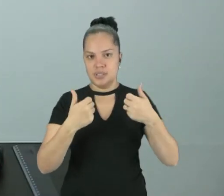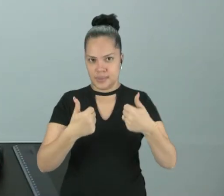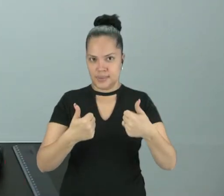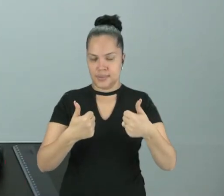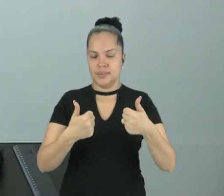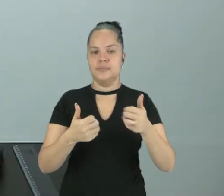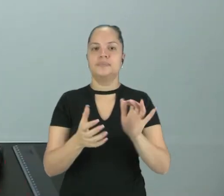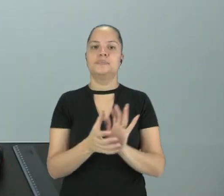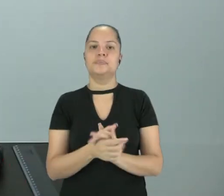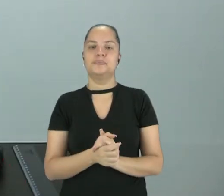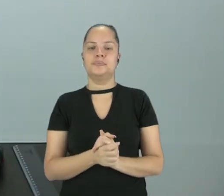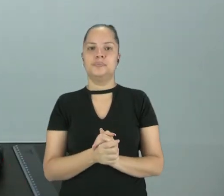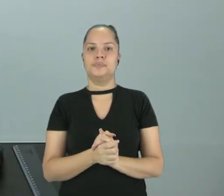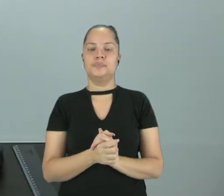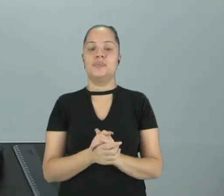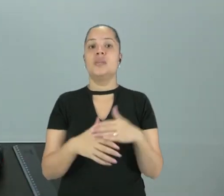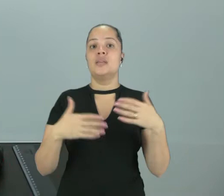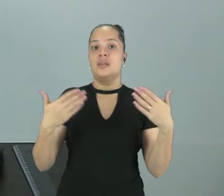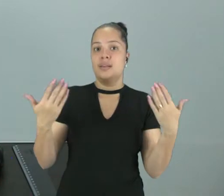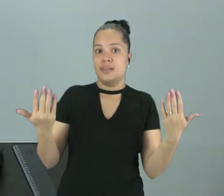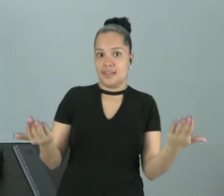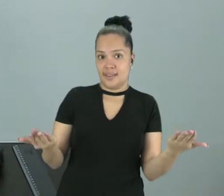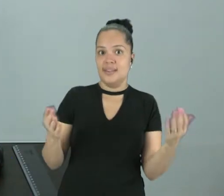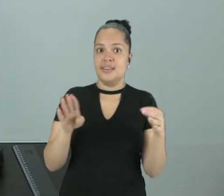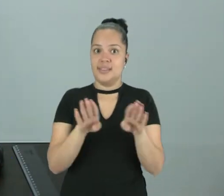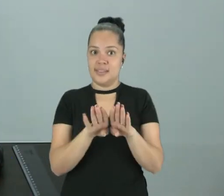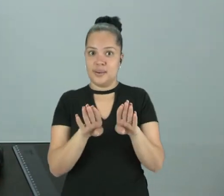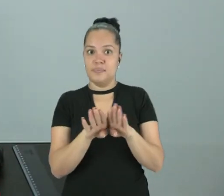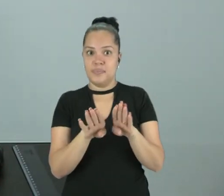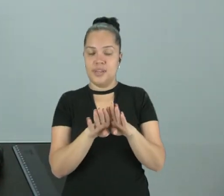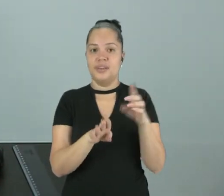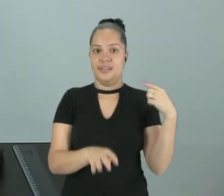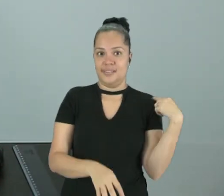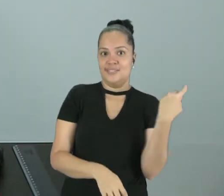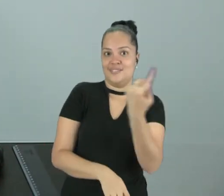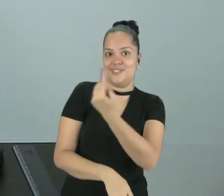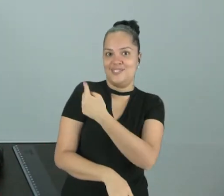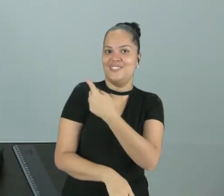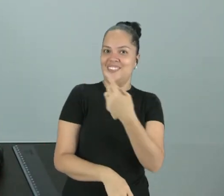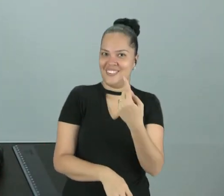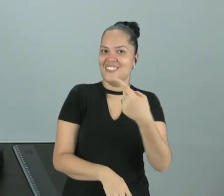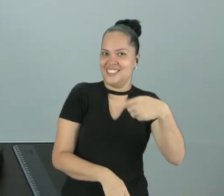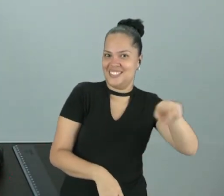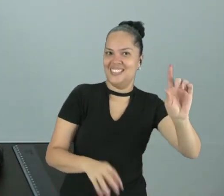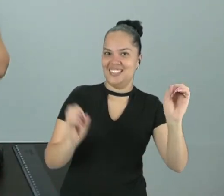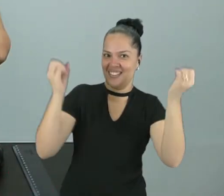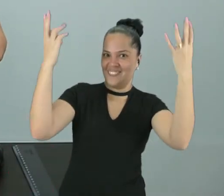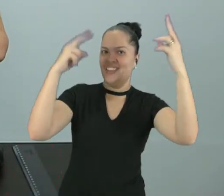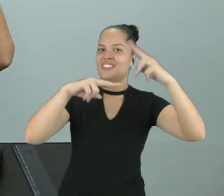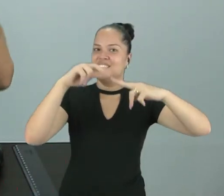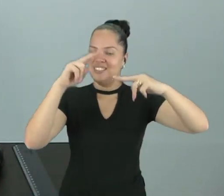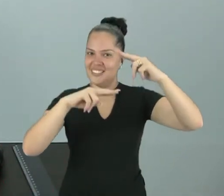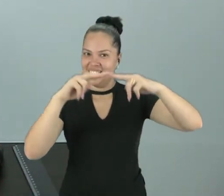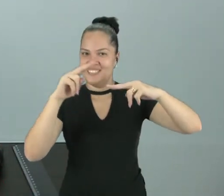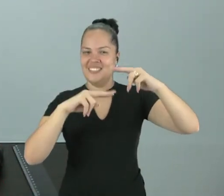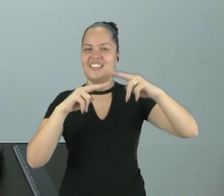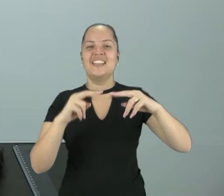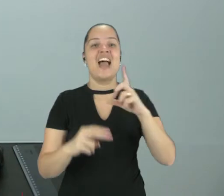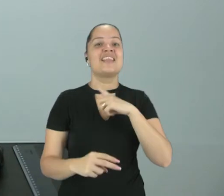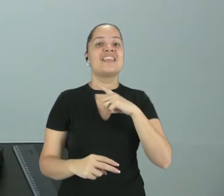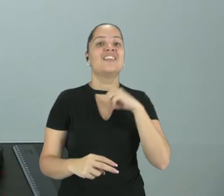juninas Ok e também quando a gente vai lá tem aquela atração a atração